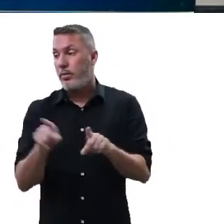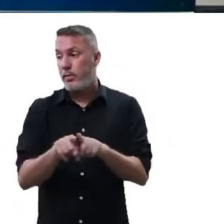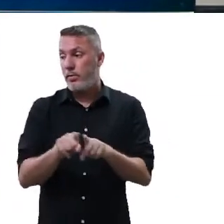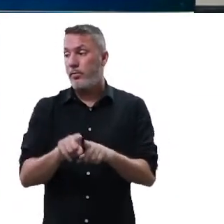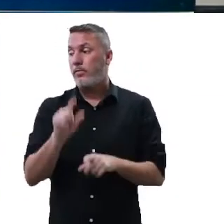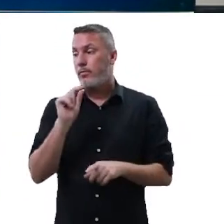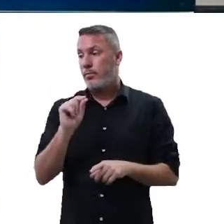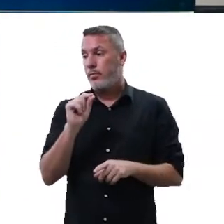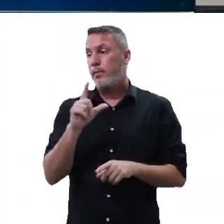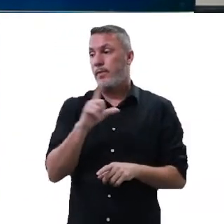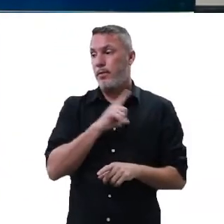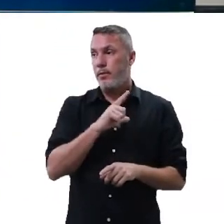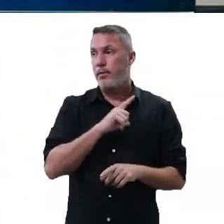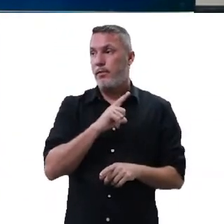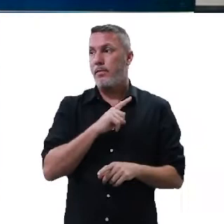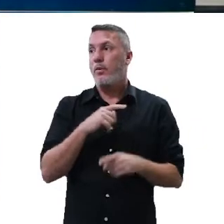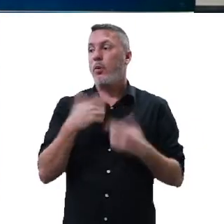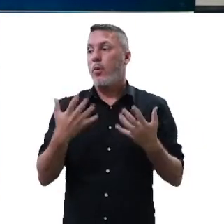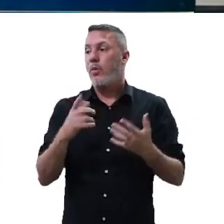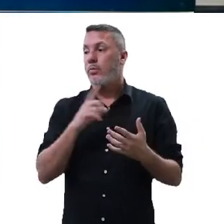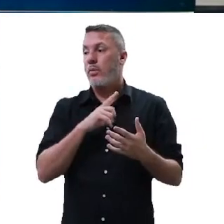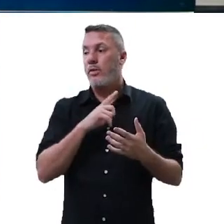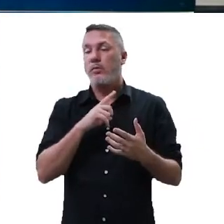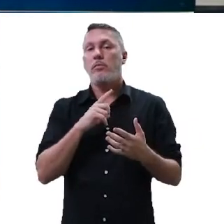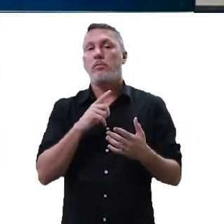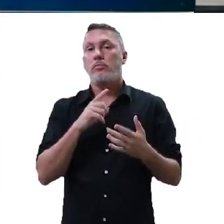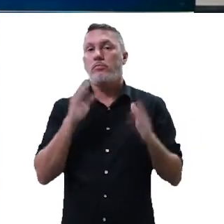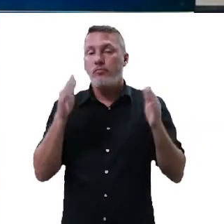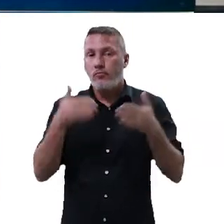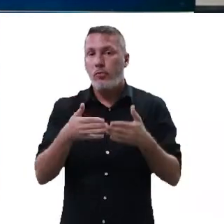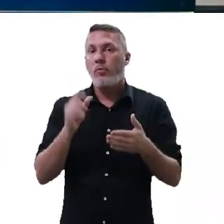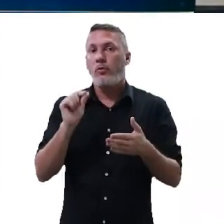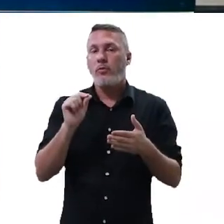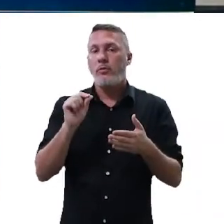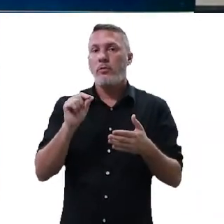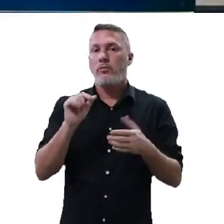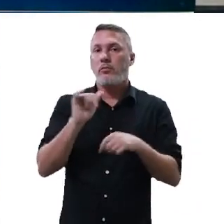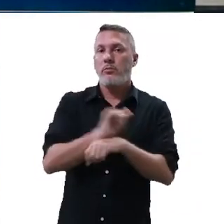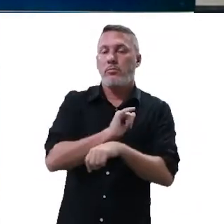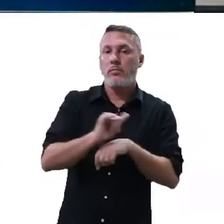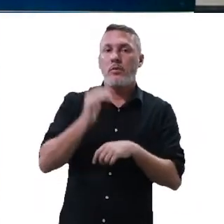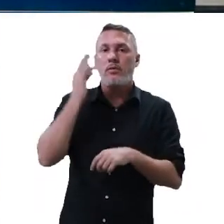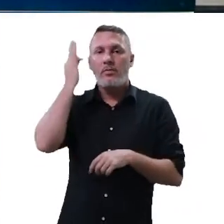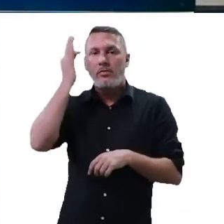entanto, e aí veja, no que consiste a técnica dos